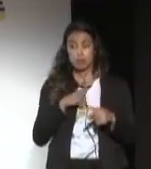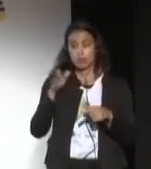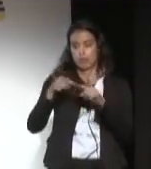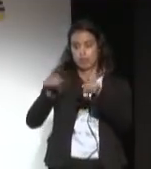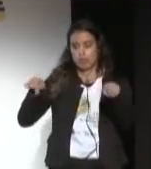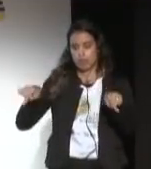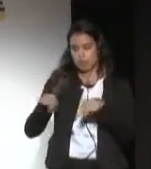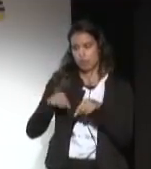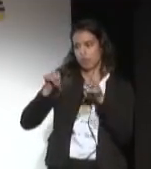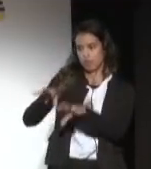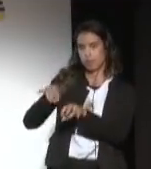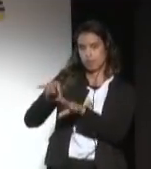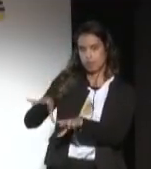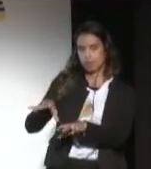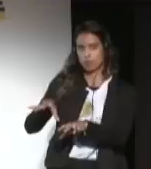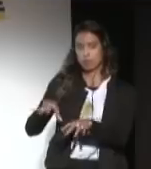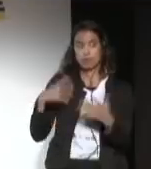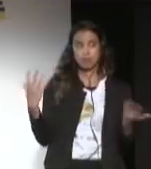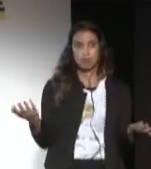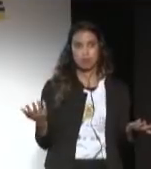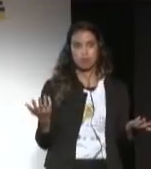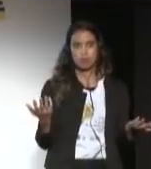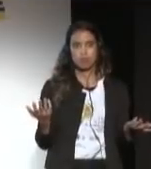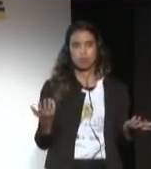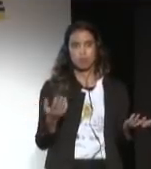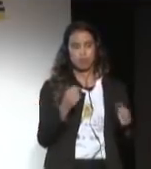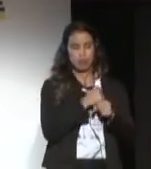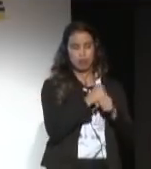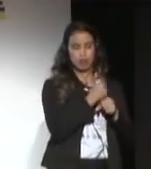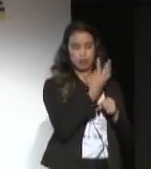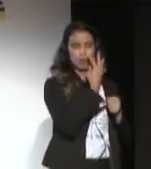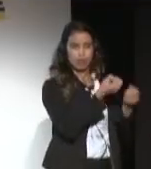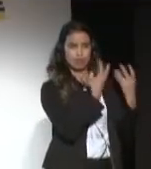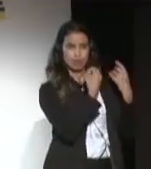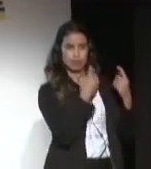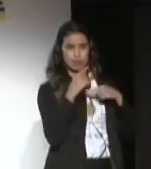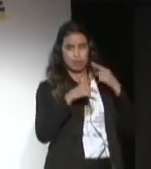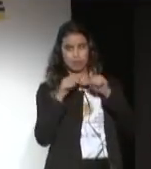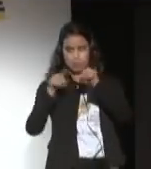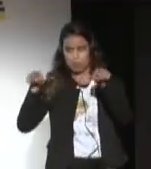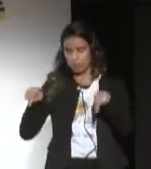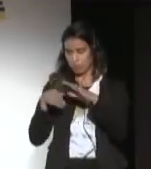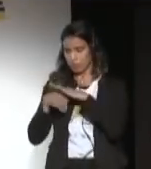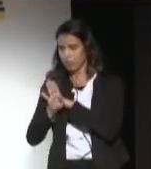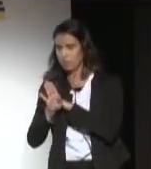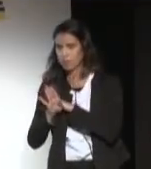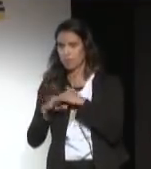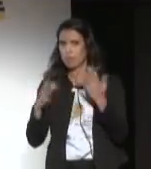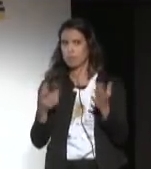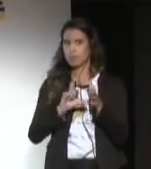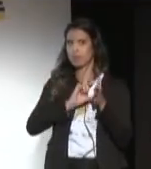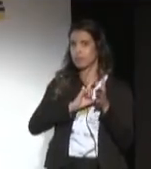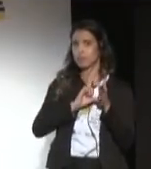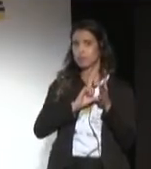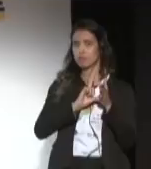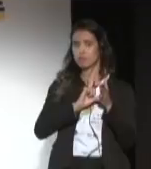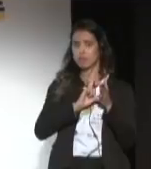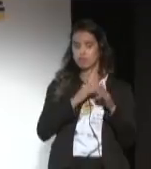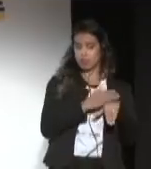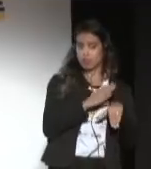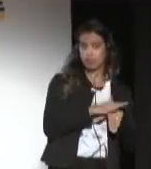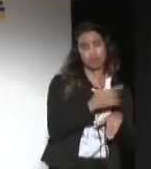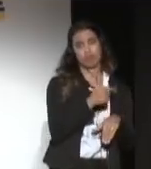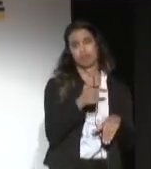repente, você tem que usar tudo isso em prática. A maioria disso é um aprendizado inerte, porque você não aplicou aquilo. 90% do que